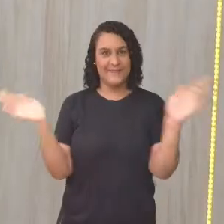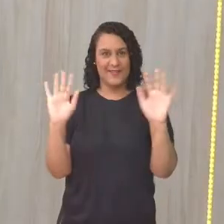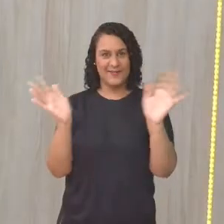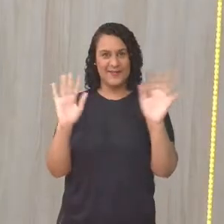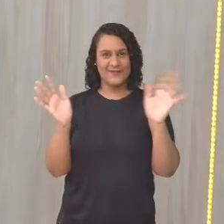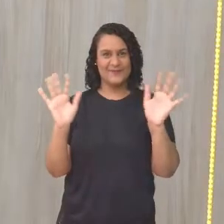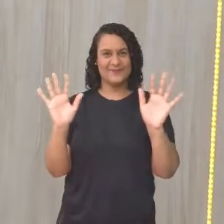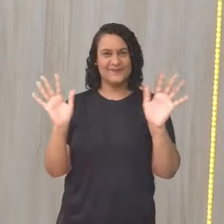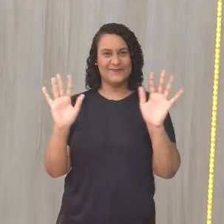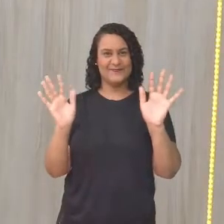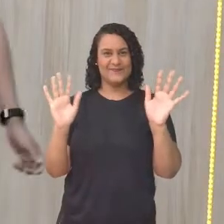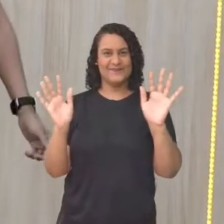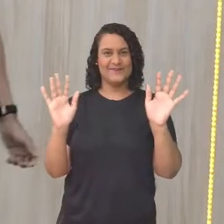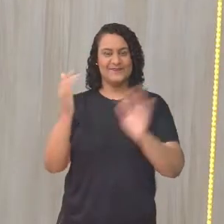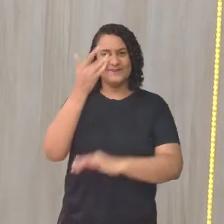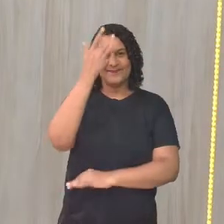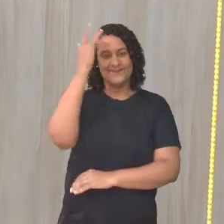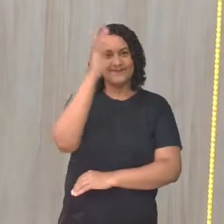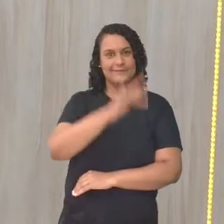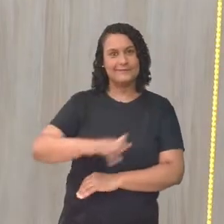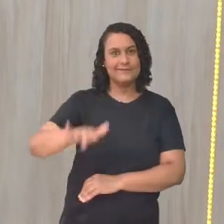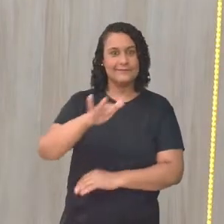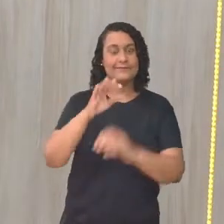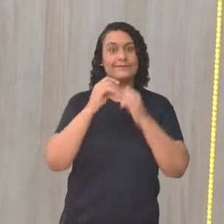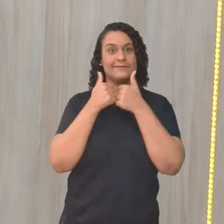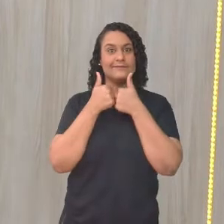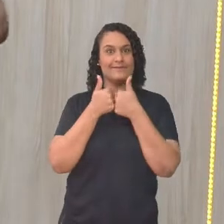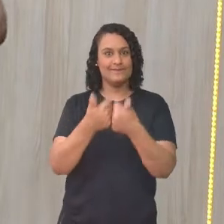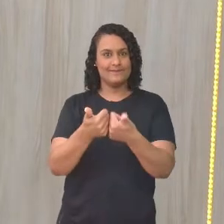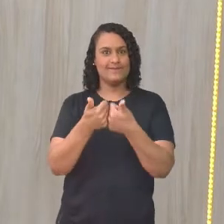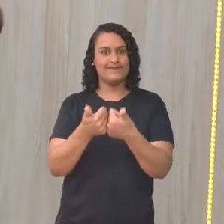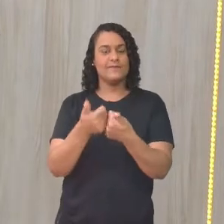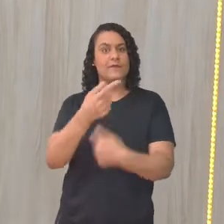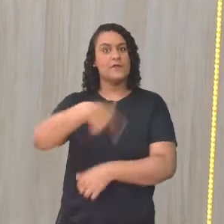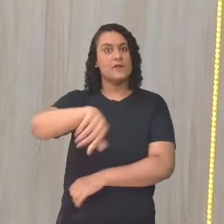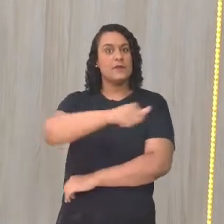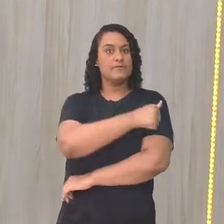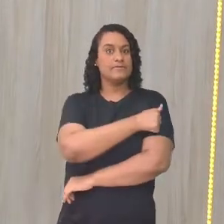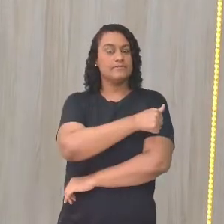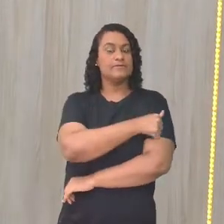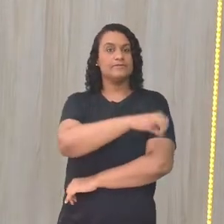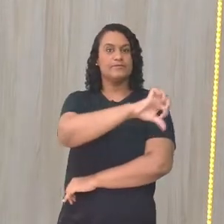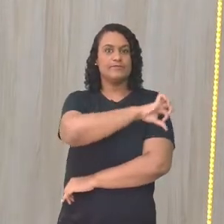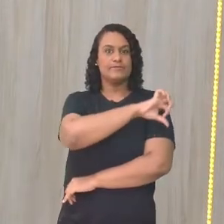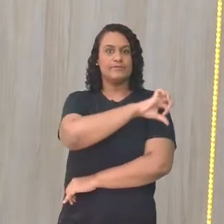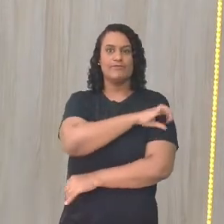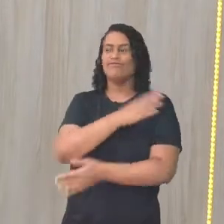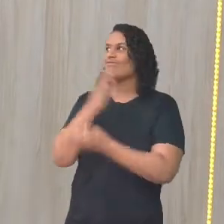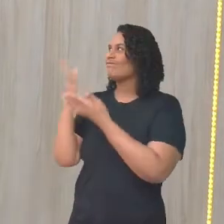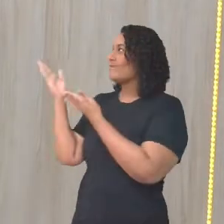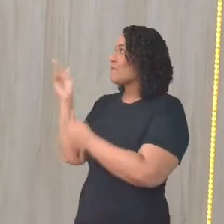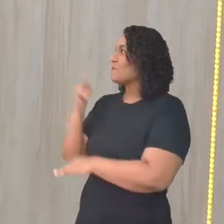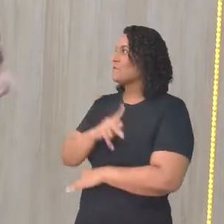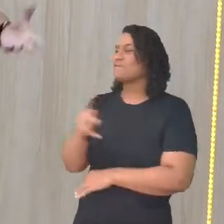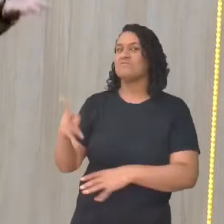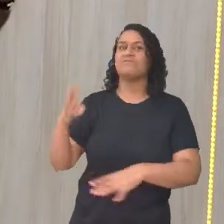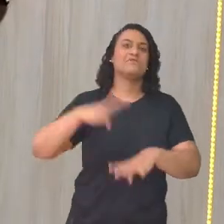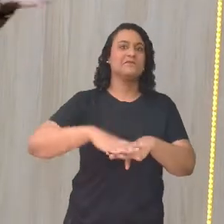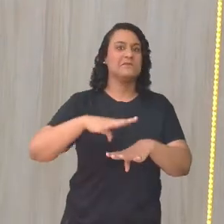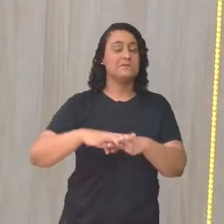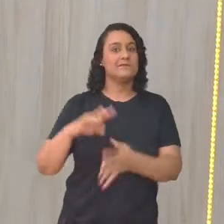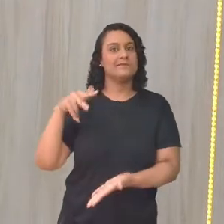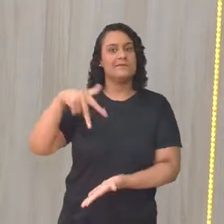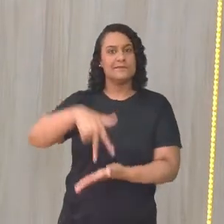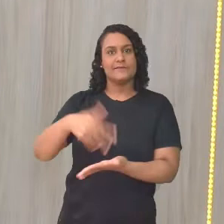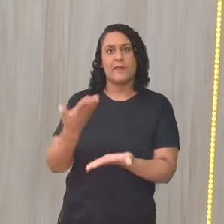Olá, queridos, olá, queridas, alunos do nono ano, Ricardinho Matemática na área, exatamente para